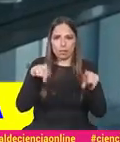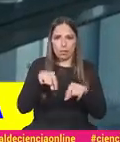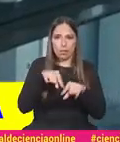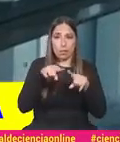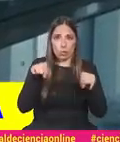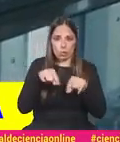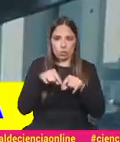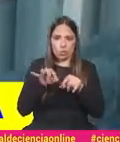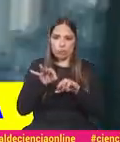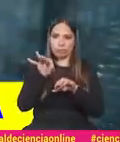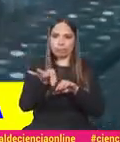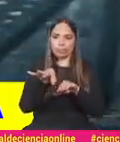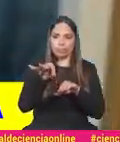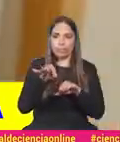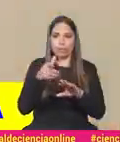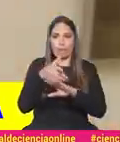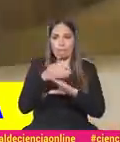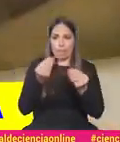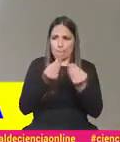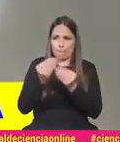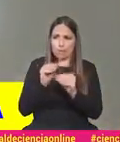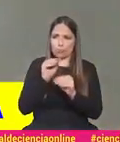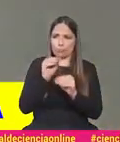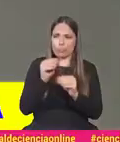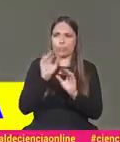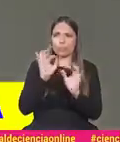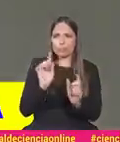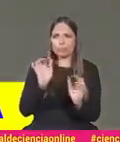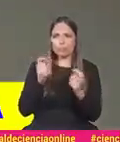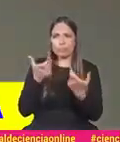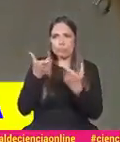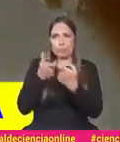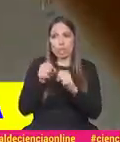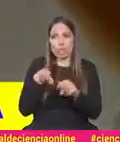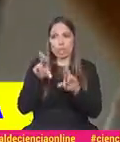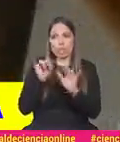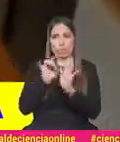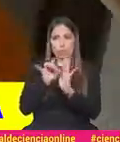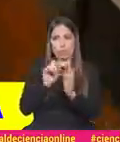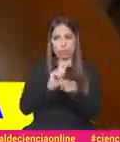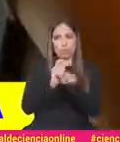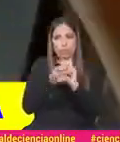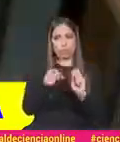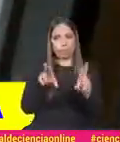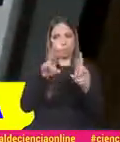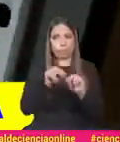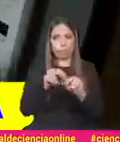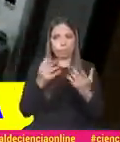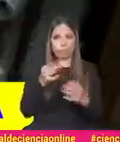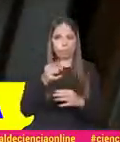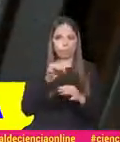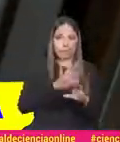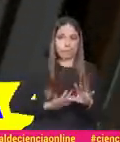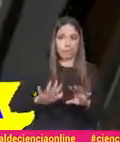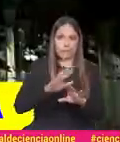in vitro, onde, com recurso a meios nutritivos em condições acéticas, regeneramos material vegetal. Neste